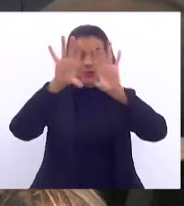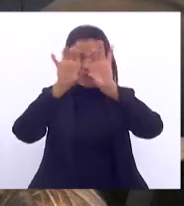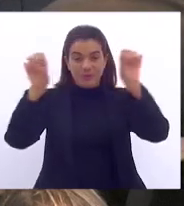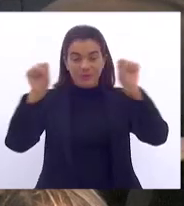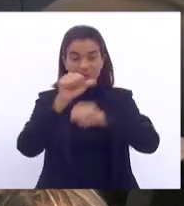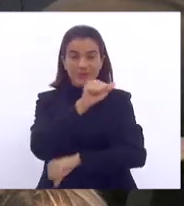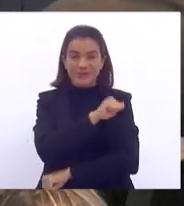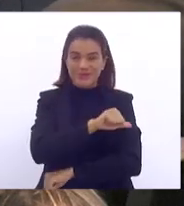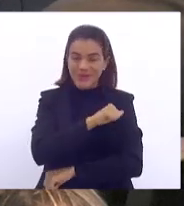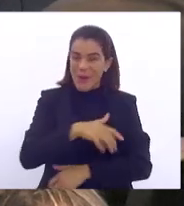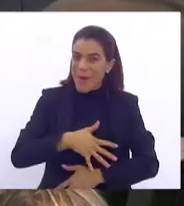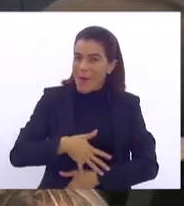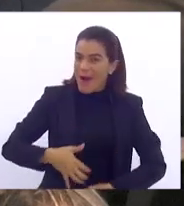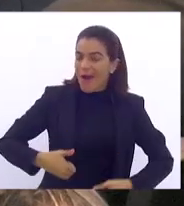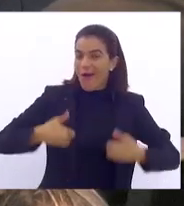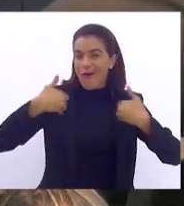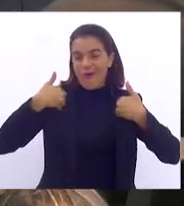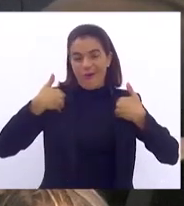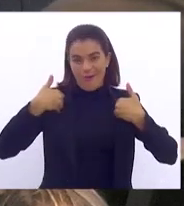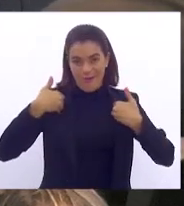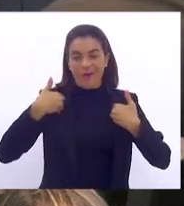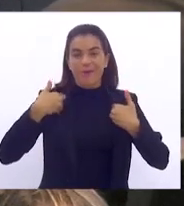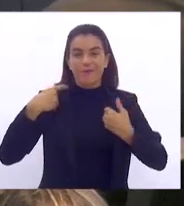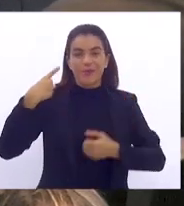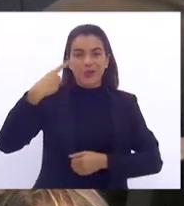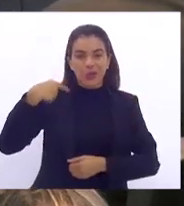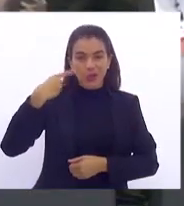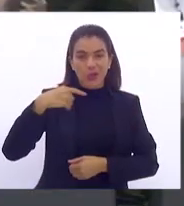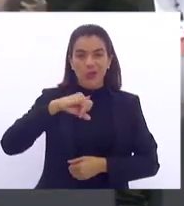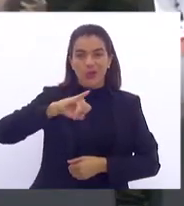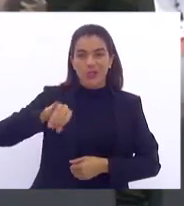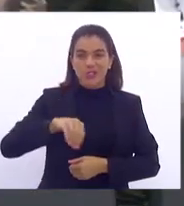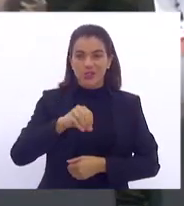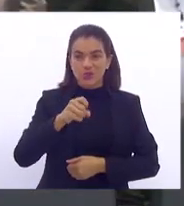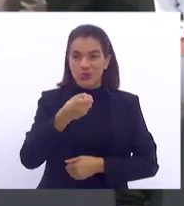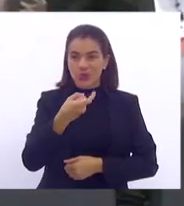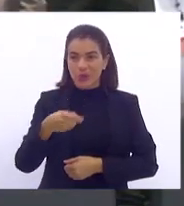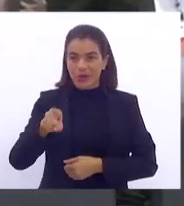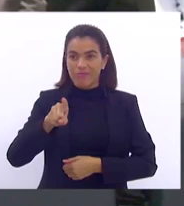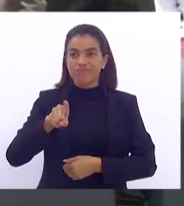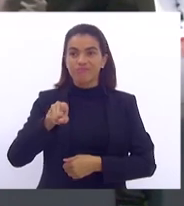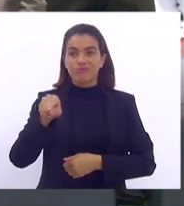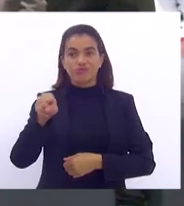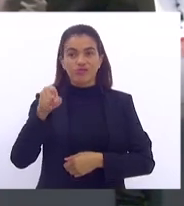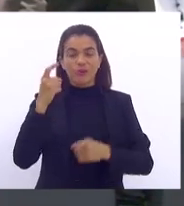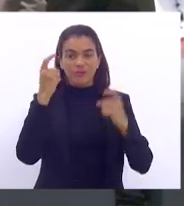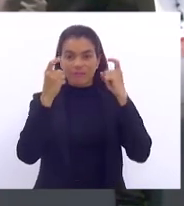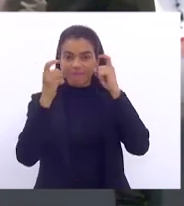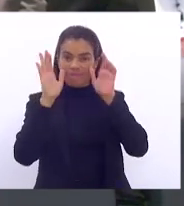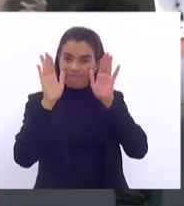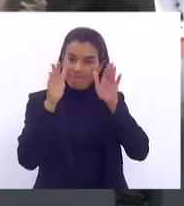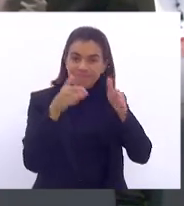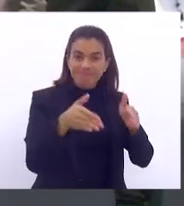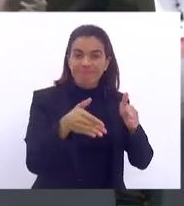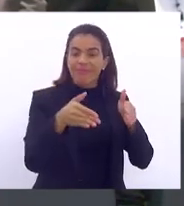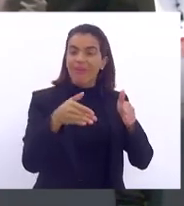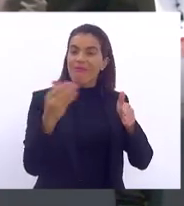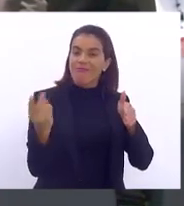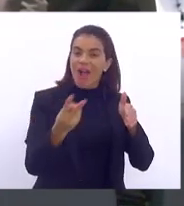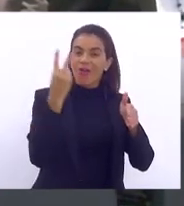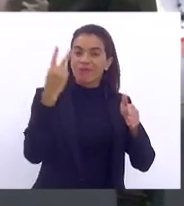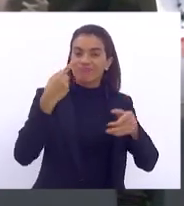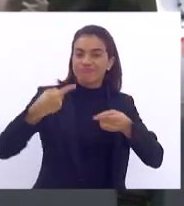uma honra ter o senhor aqui conosco Dr João o senhor que tanto prima por esse valoroso diálogo entre os